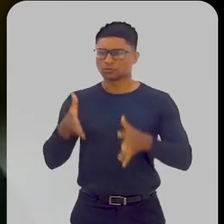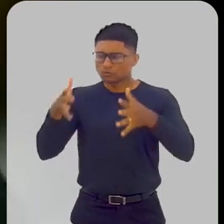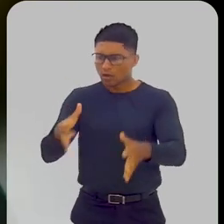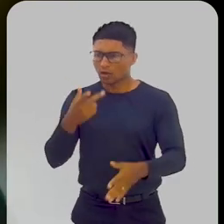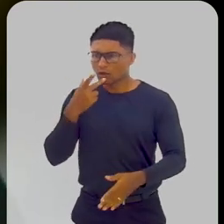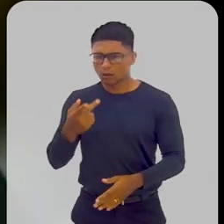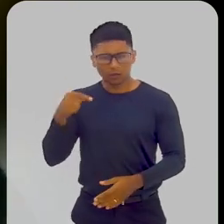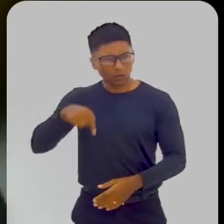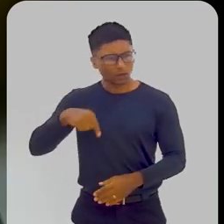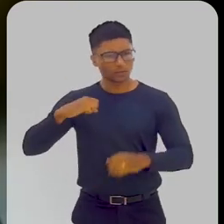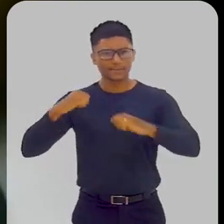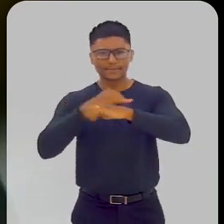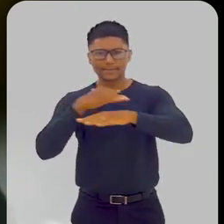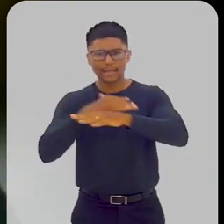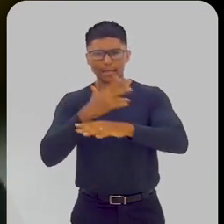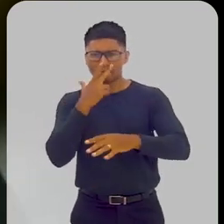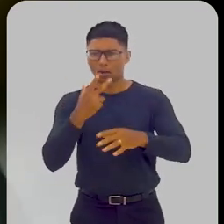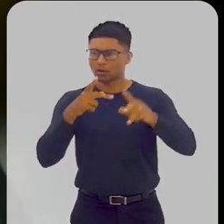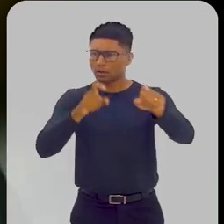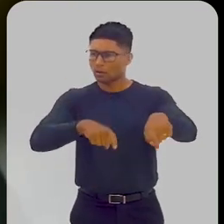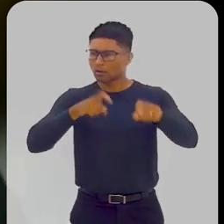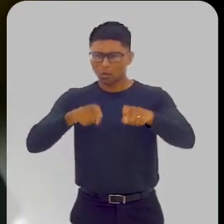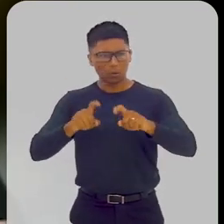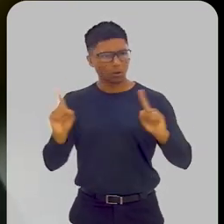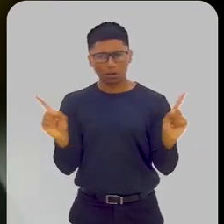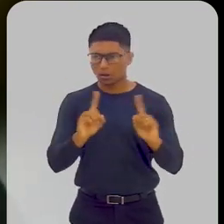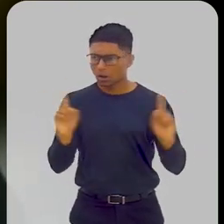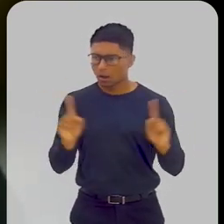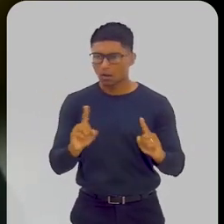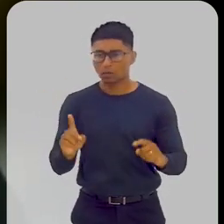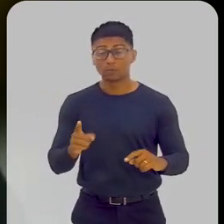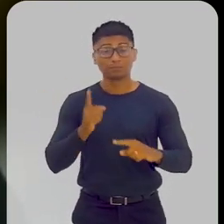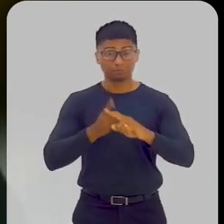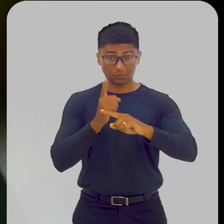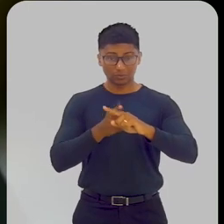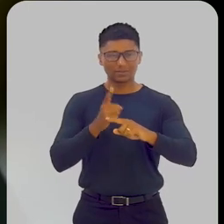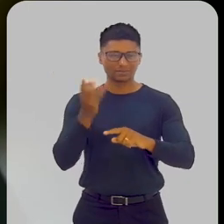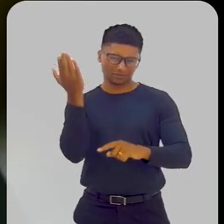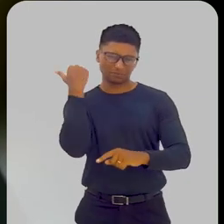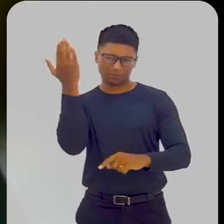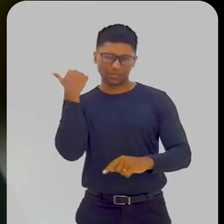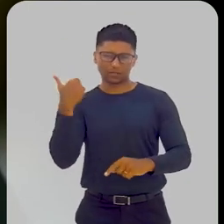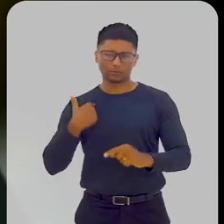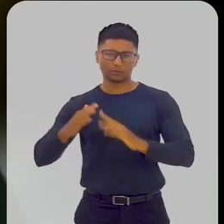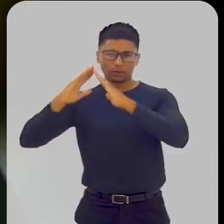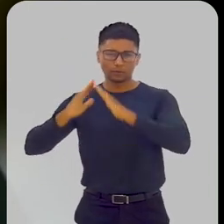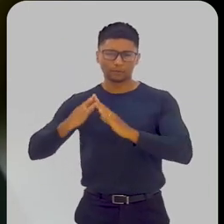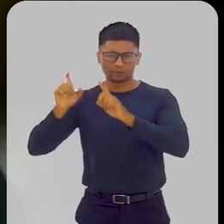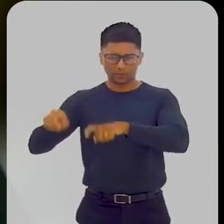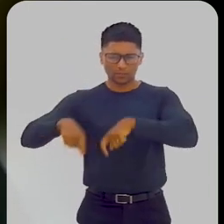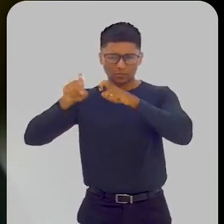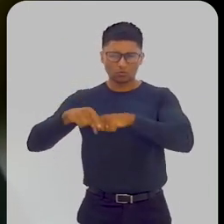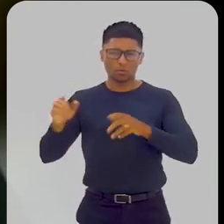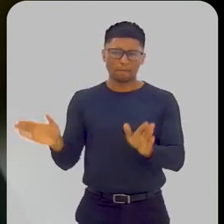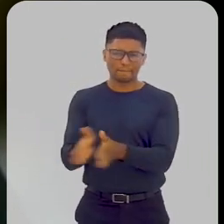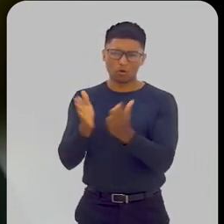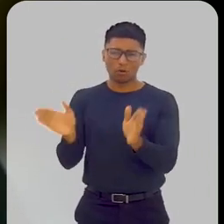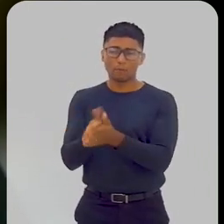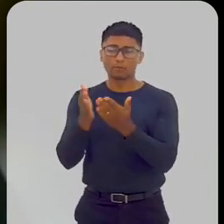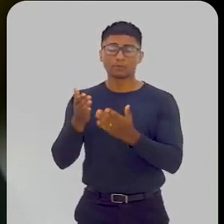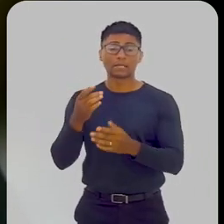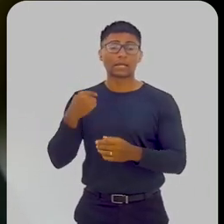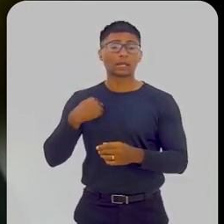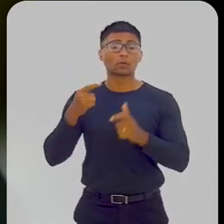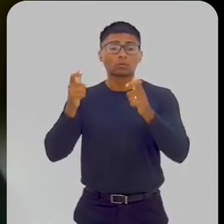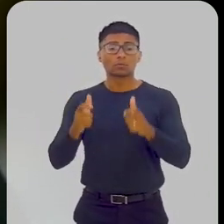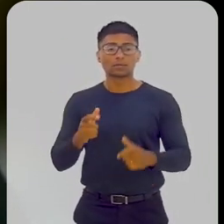quando eu cheguei, eu digo, eu não acredito que eu estou dentro de uma cidade interior, que eu vinha de um interior muito mais complexo e mais pobre